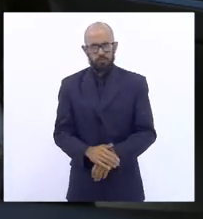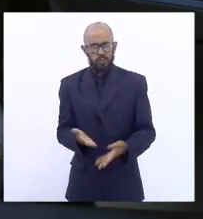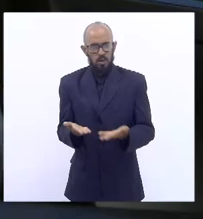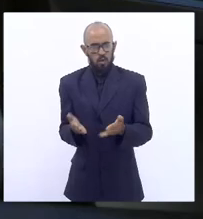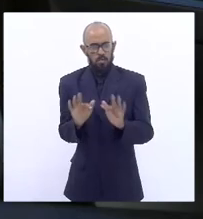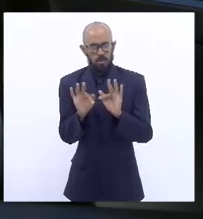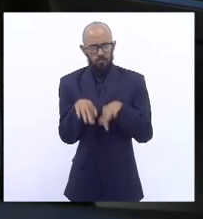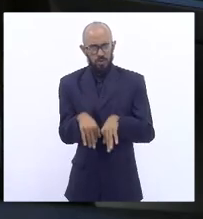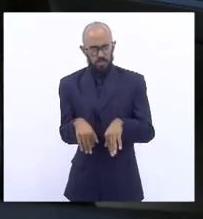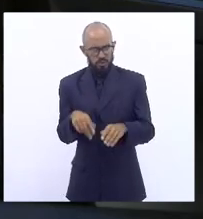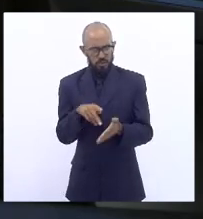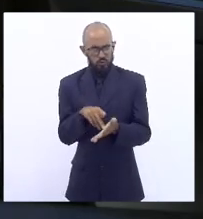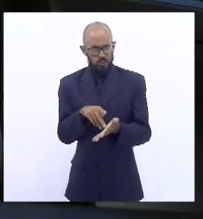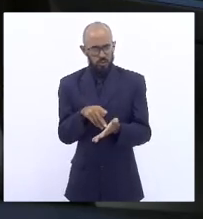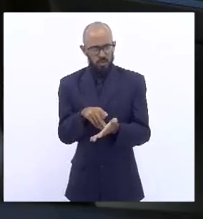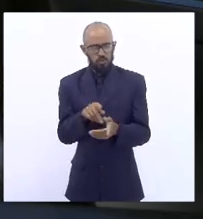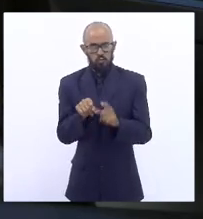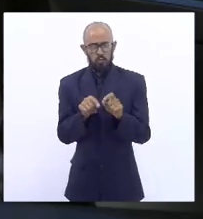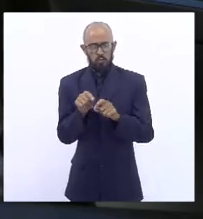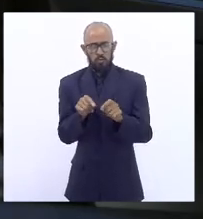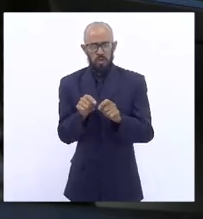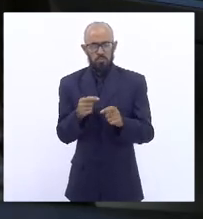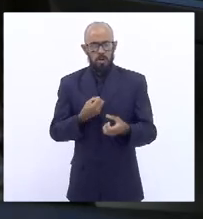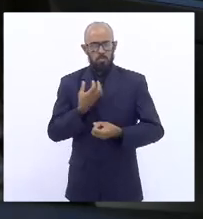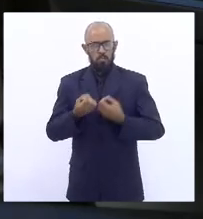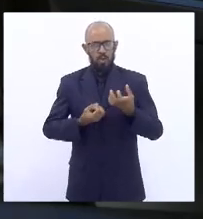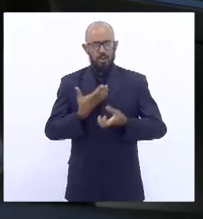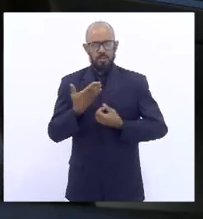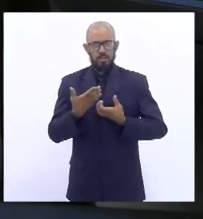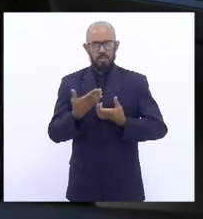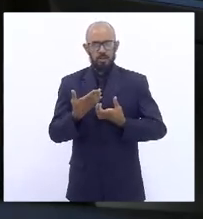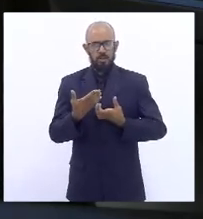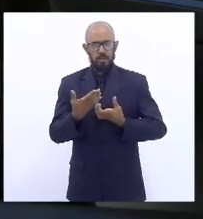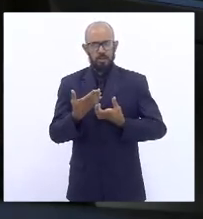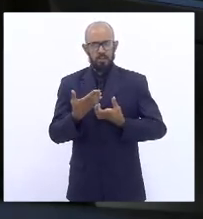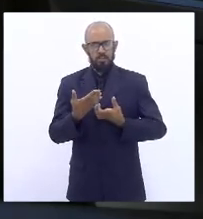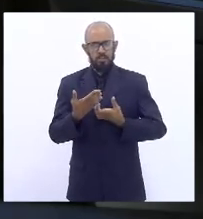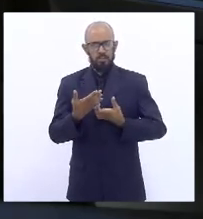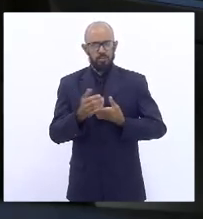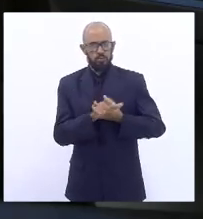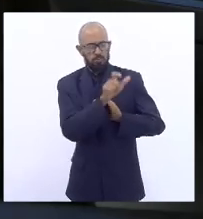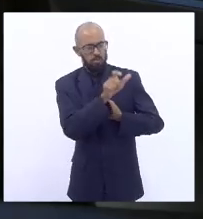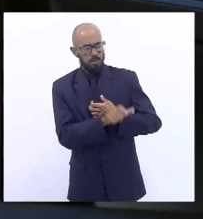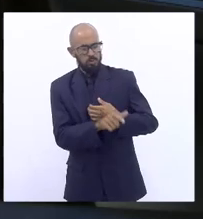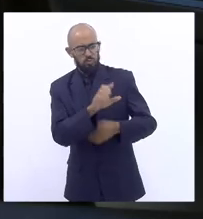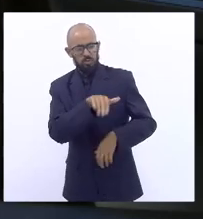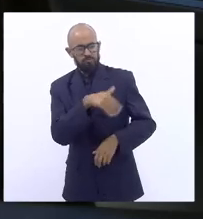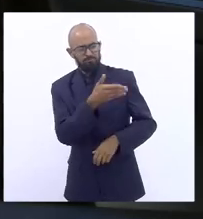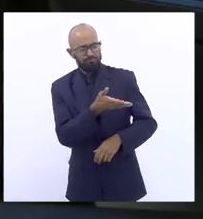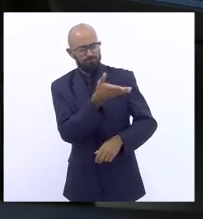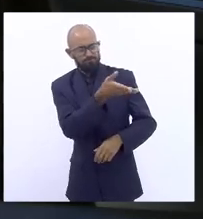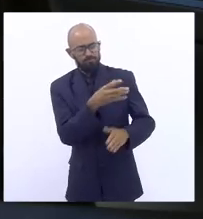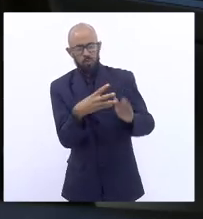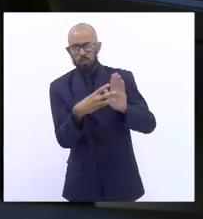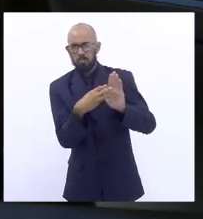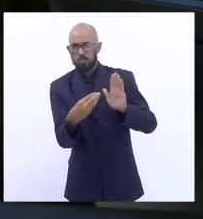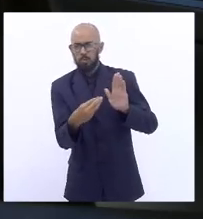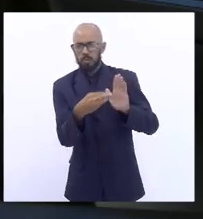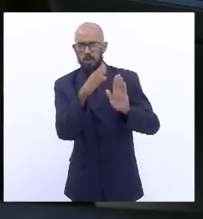com uma poesia de alguém que eu tenho como modelo de